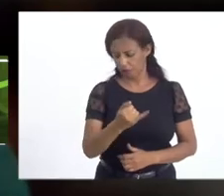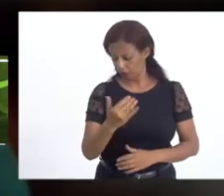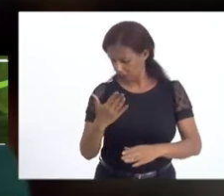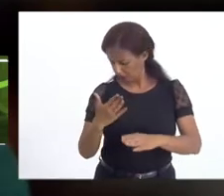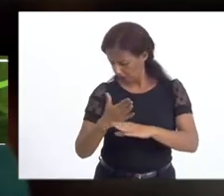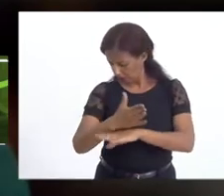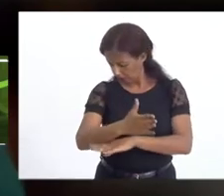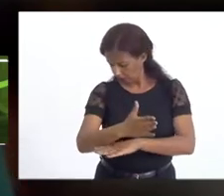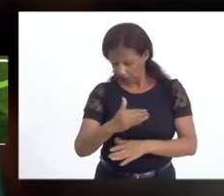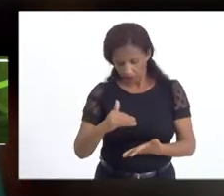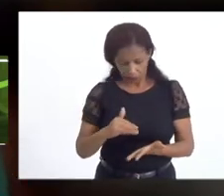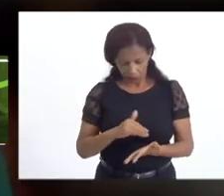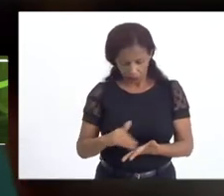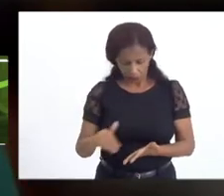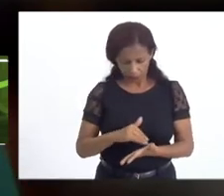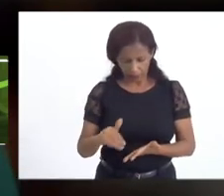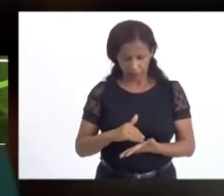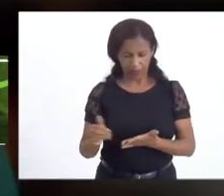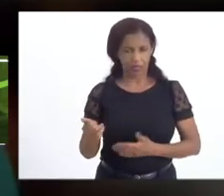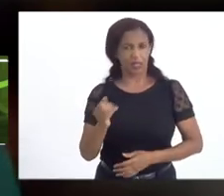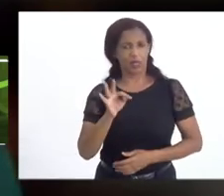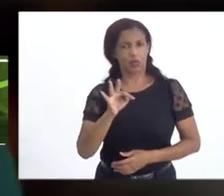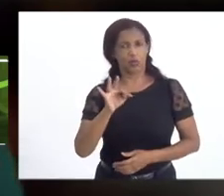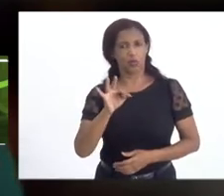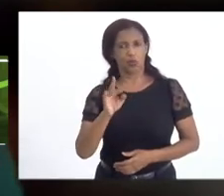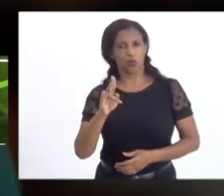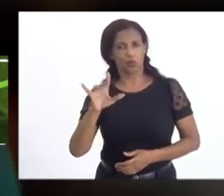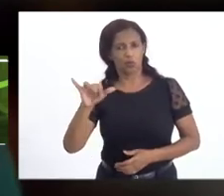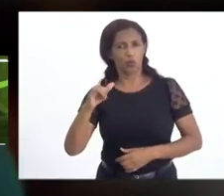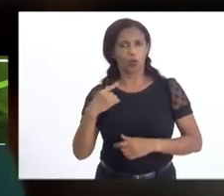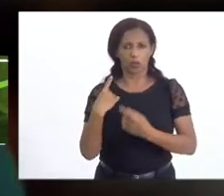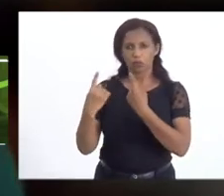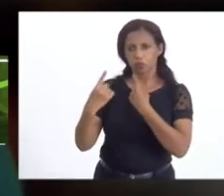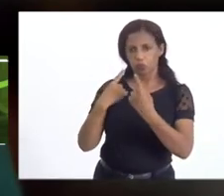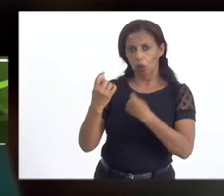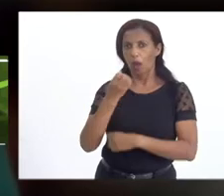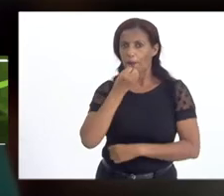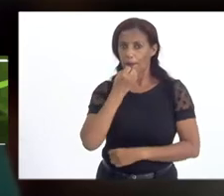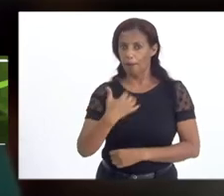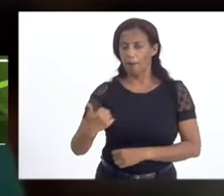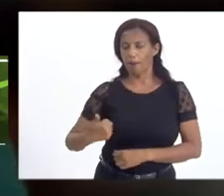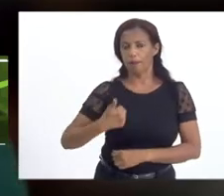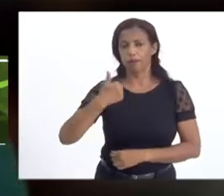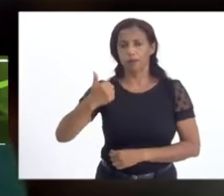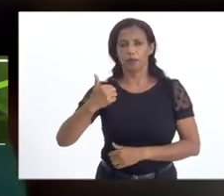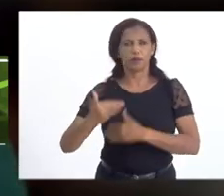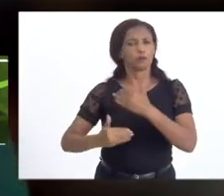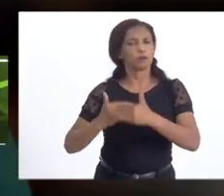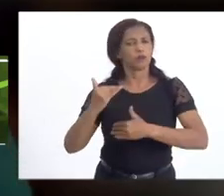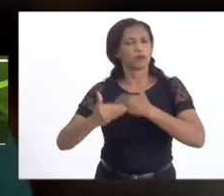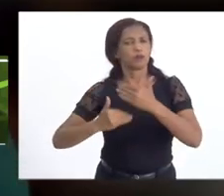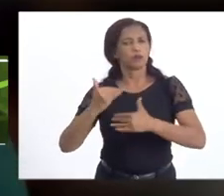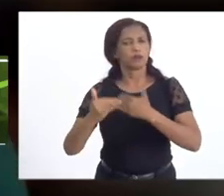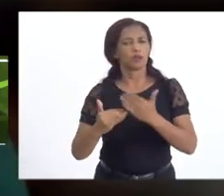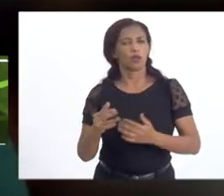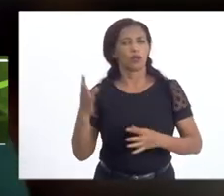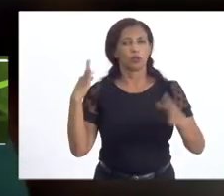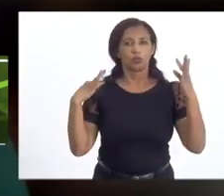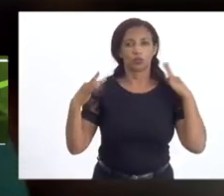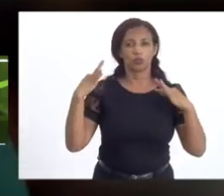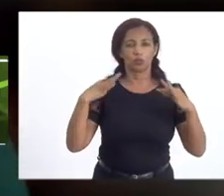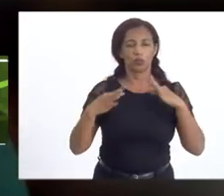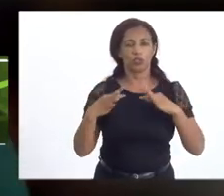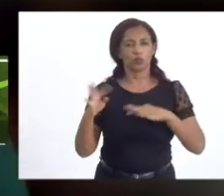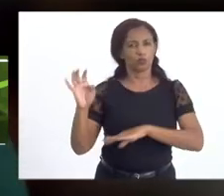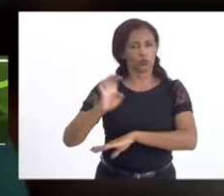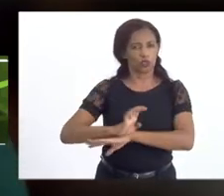entrada do senhor secretário Gustavo Tutuca, com quem a gente tem tido um diálogo muito positivo para o desenvolvimento do turismo no